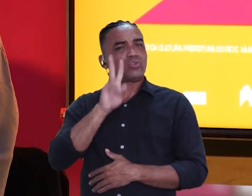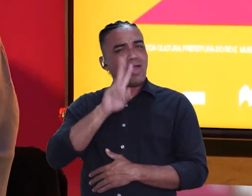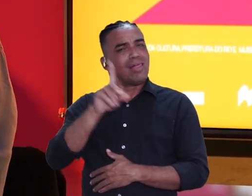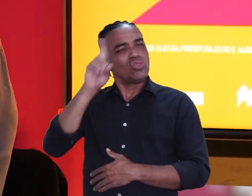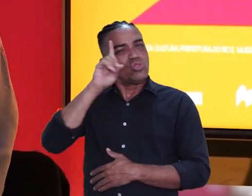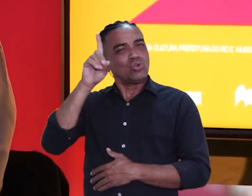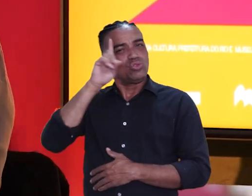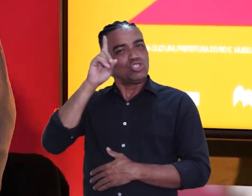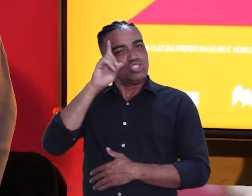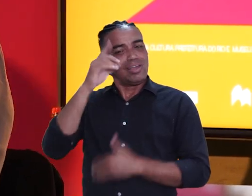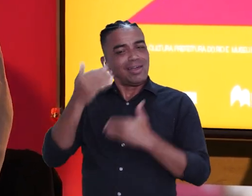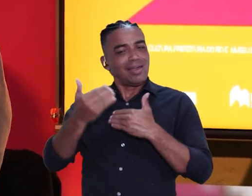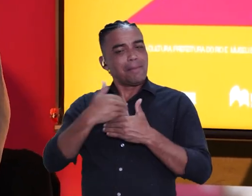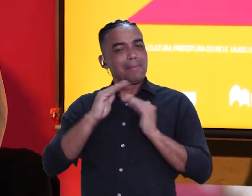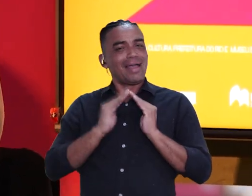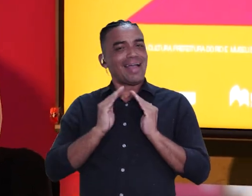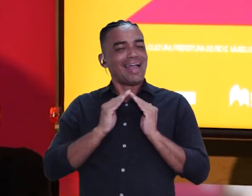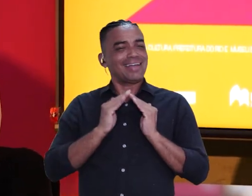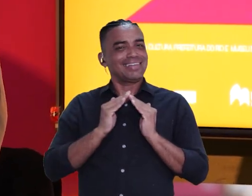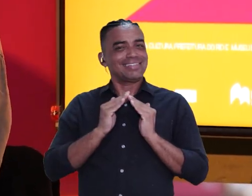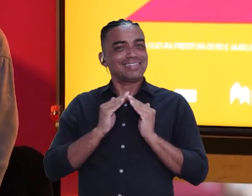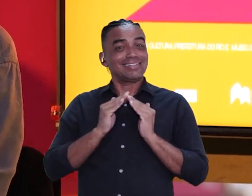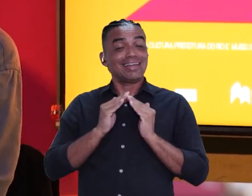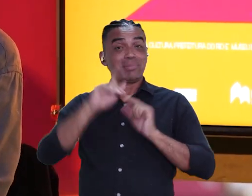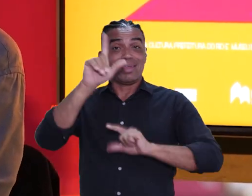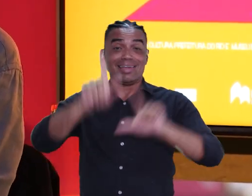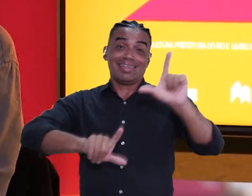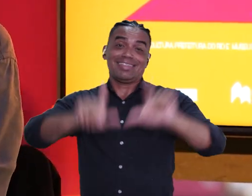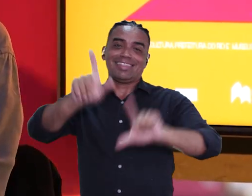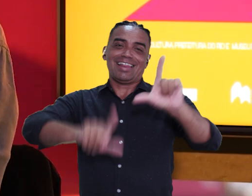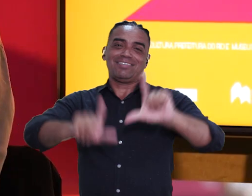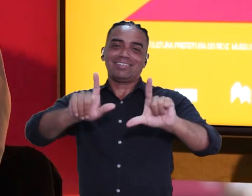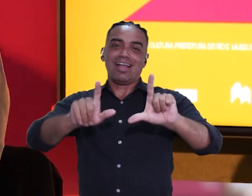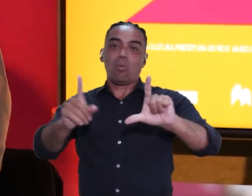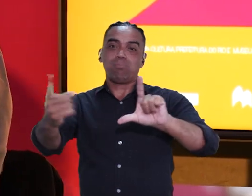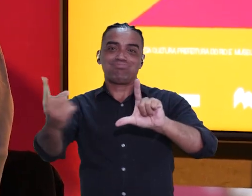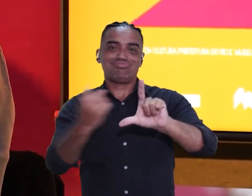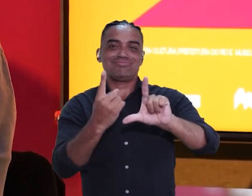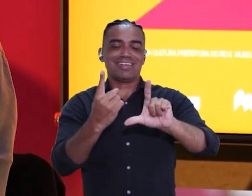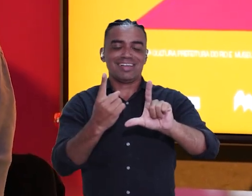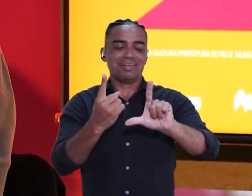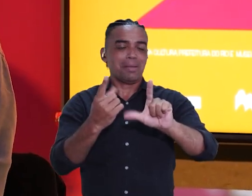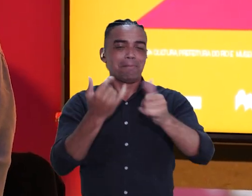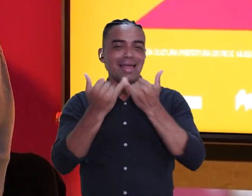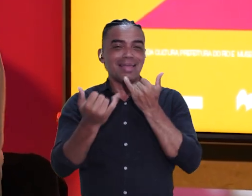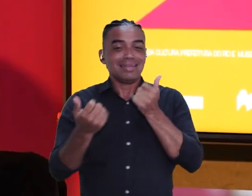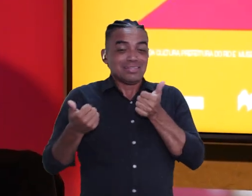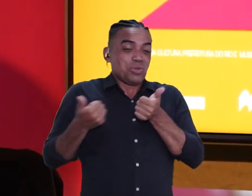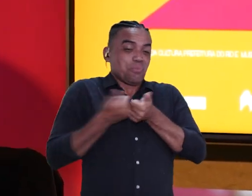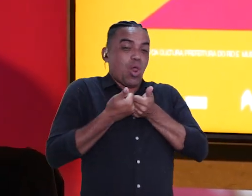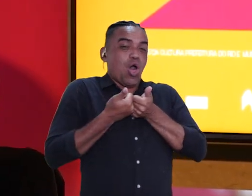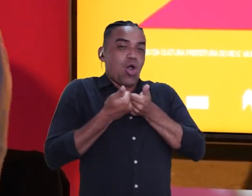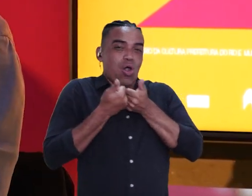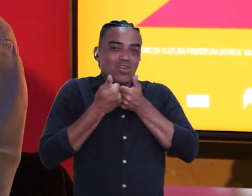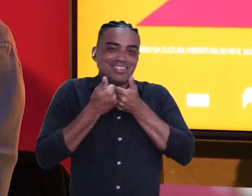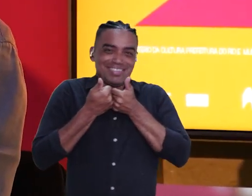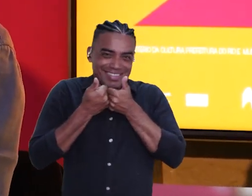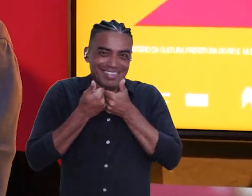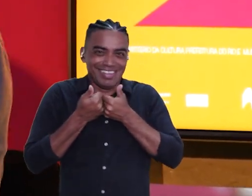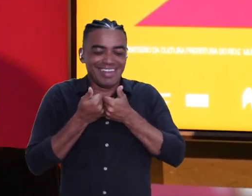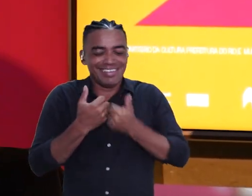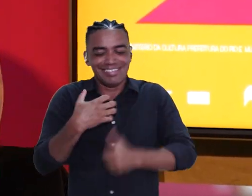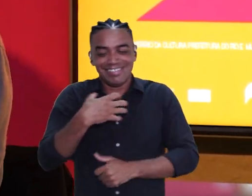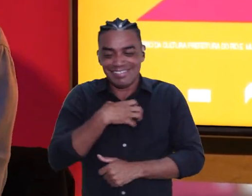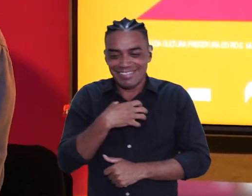lá em casa, né? E é próprio da televisão que nos dá essa familiaridade,